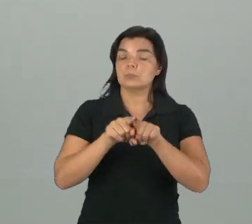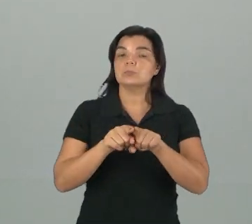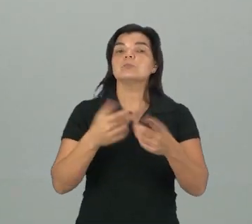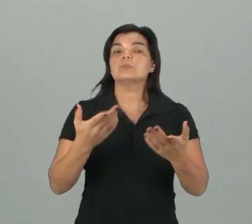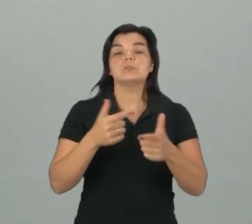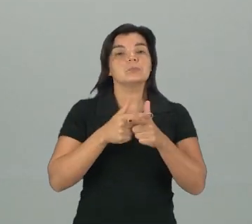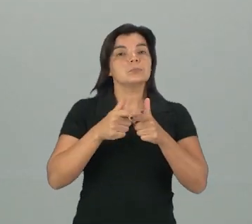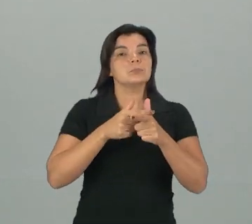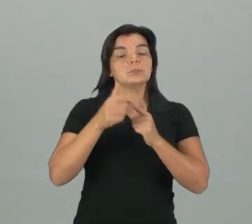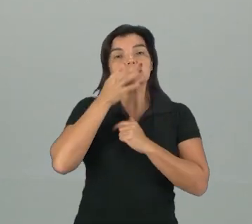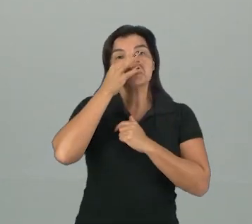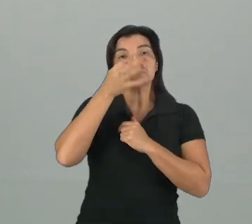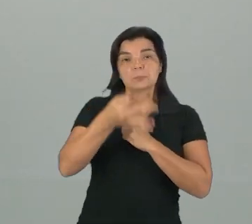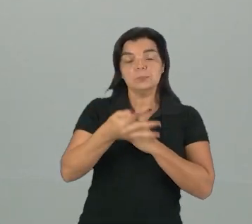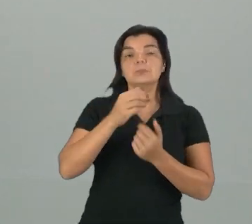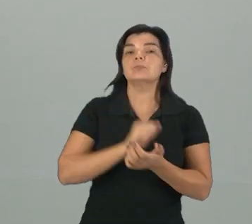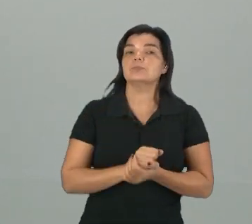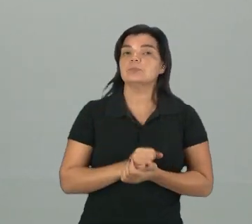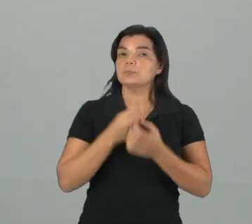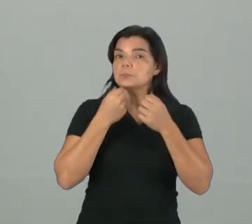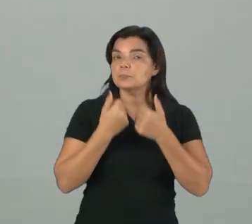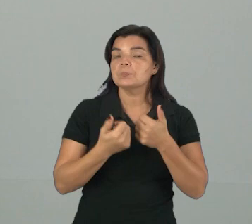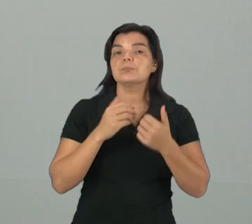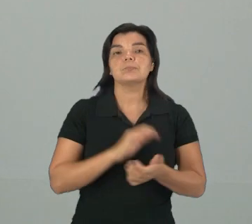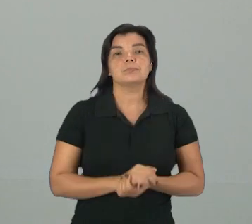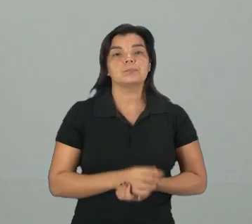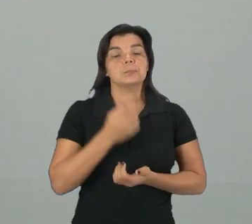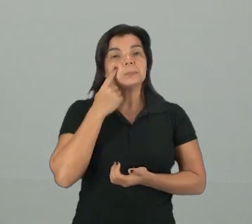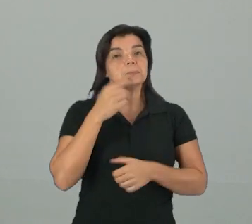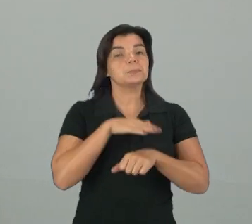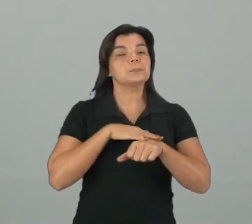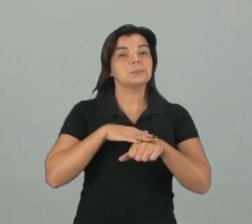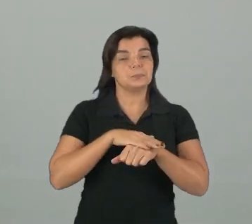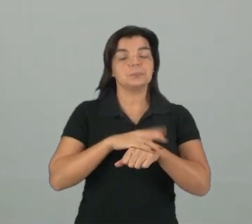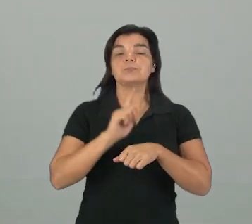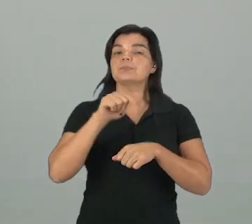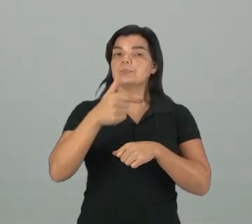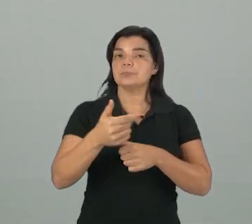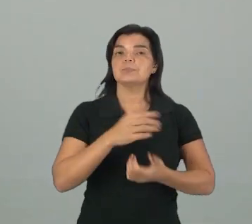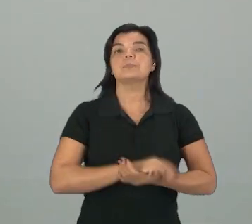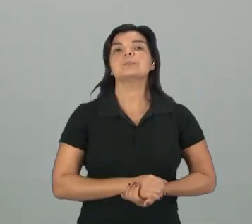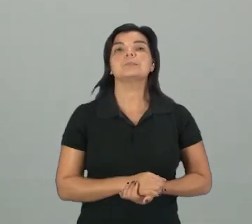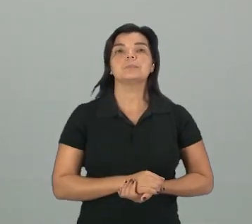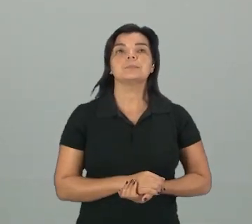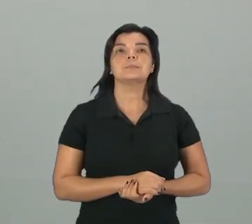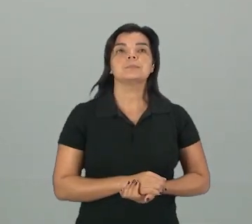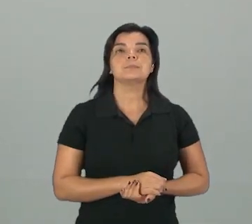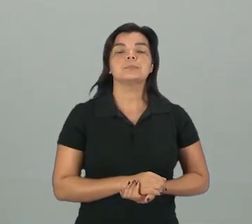evitará problemas gravíssimos. Tudo bem, turminha? Então vamos conversar um pouquinho mais a respeito disso?